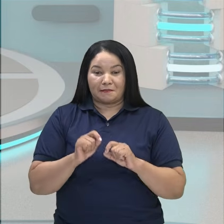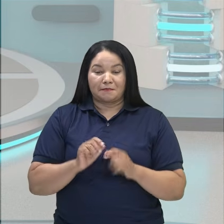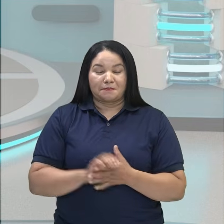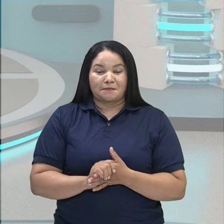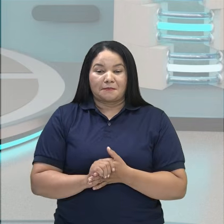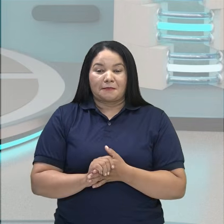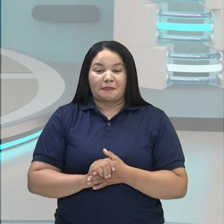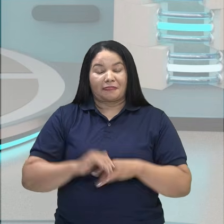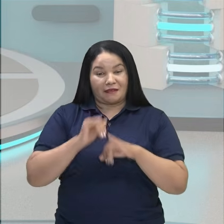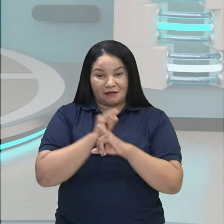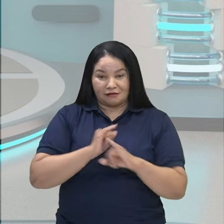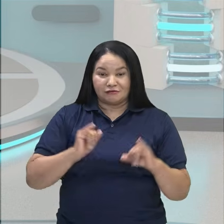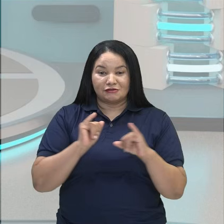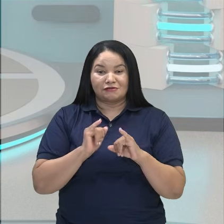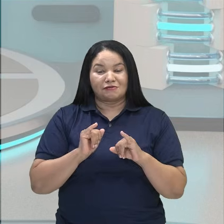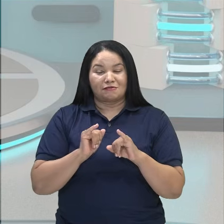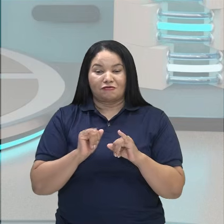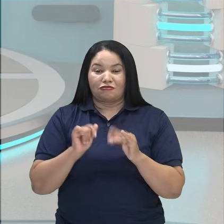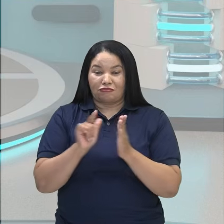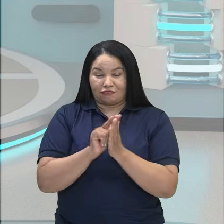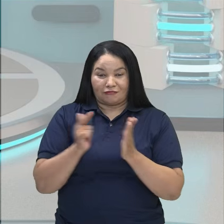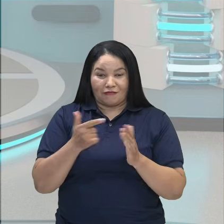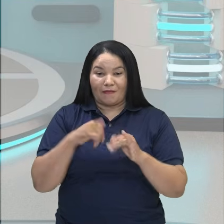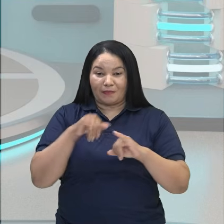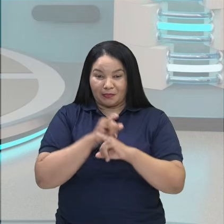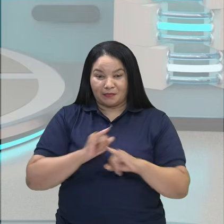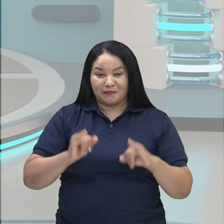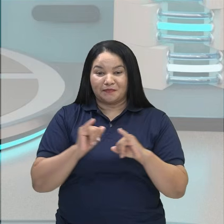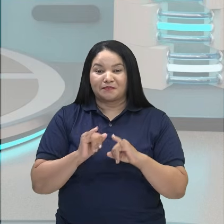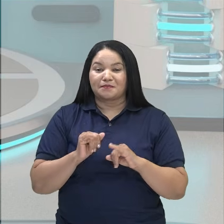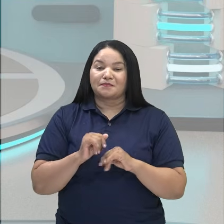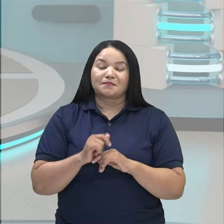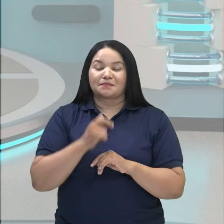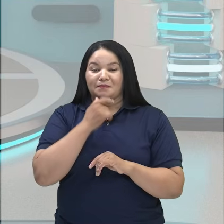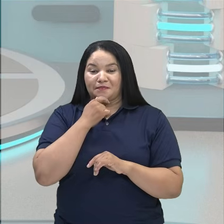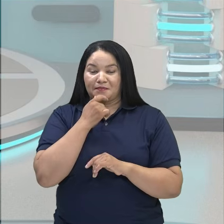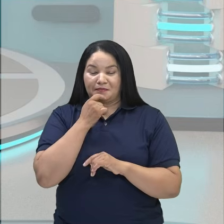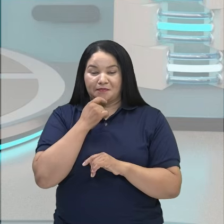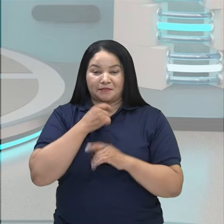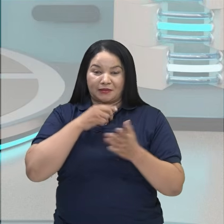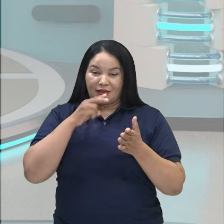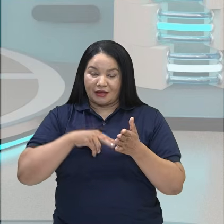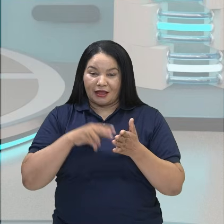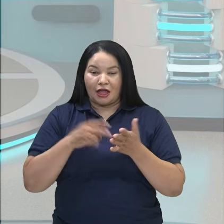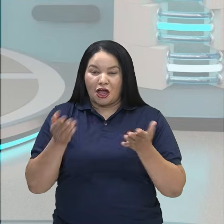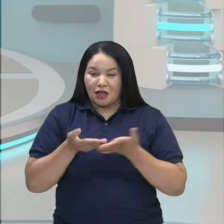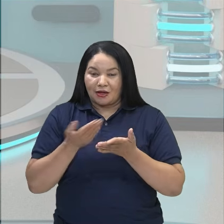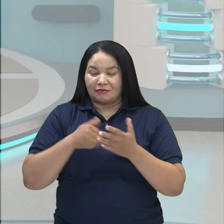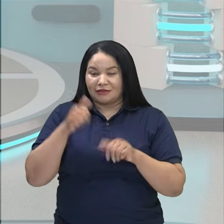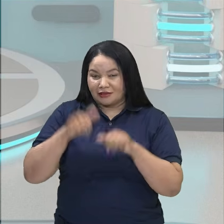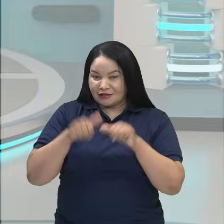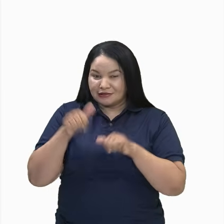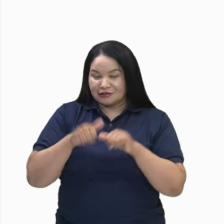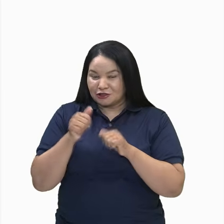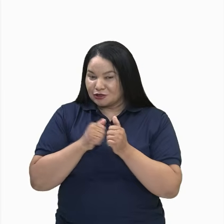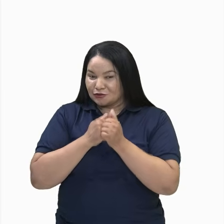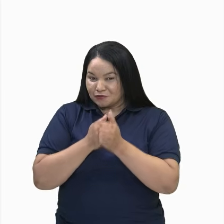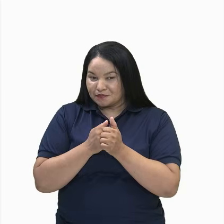essas manchetes que foram lidas pelo nosso apresentador, agora para analisarmos juntos. Então,